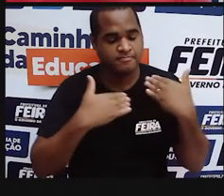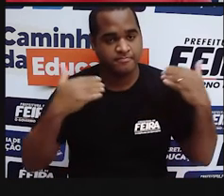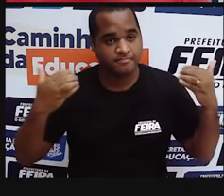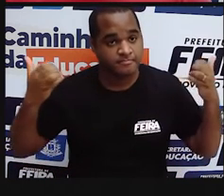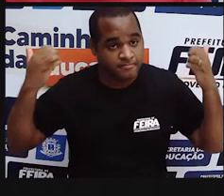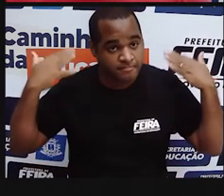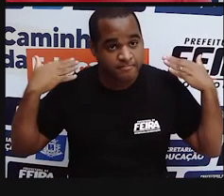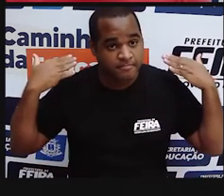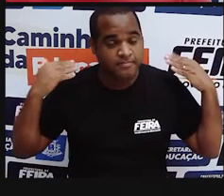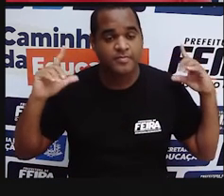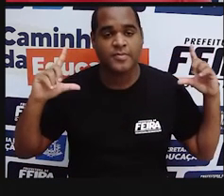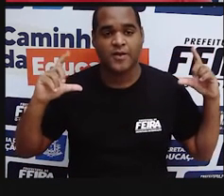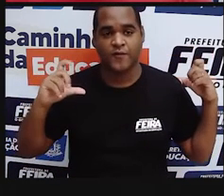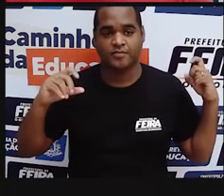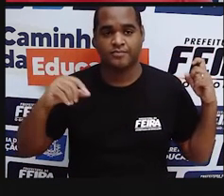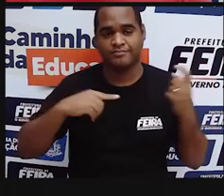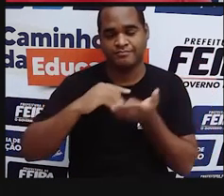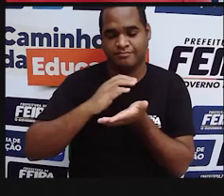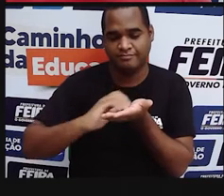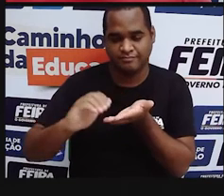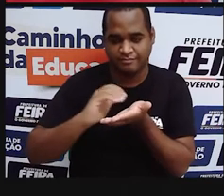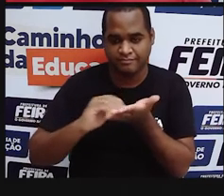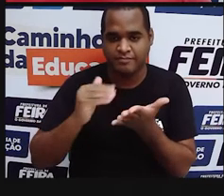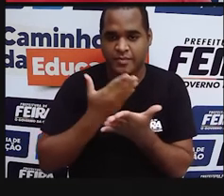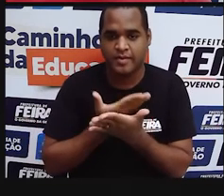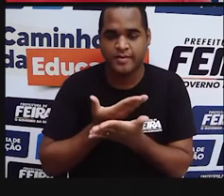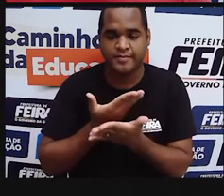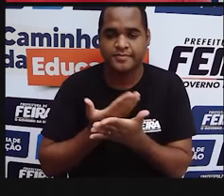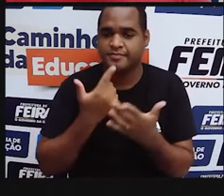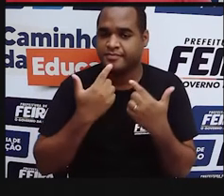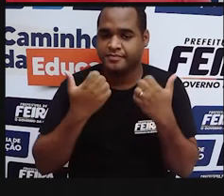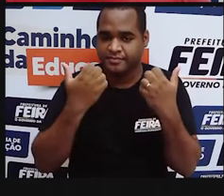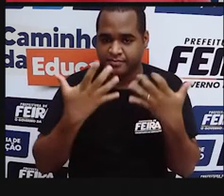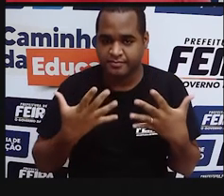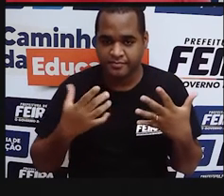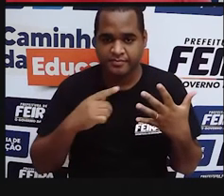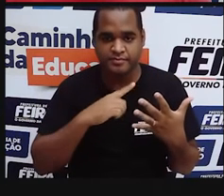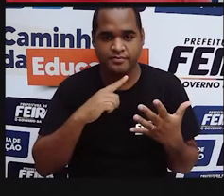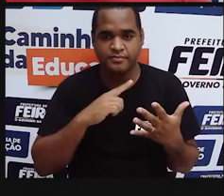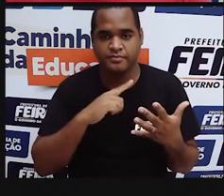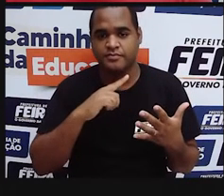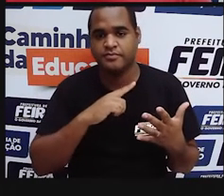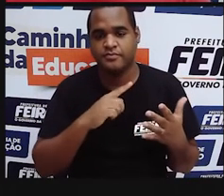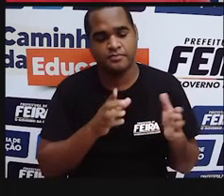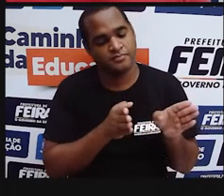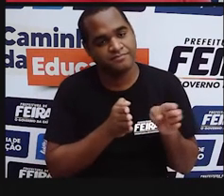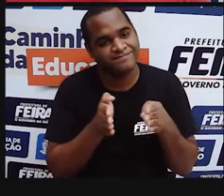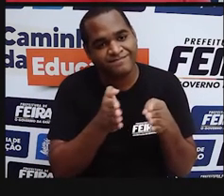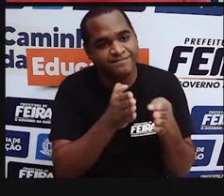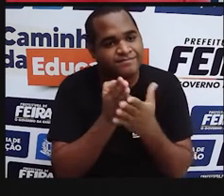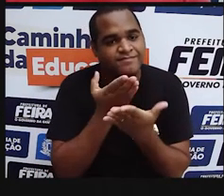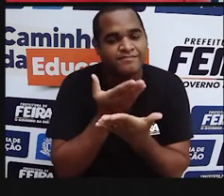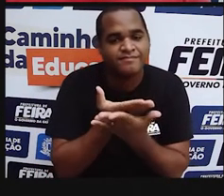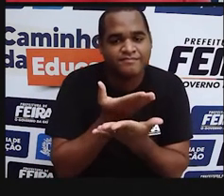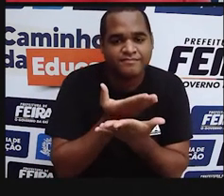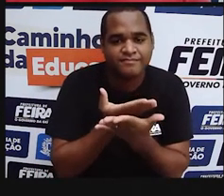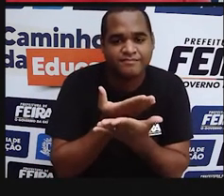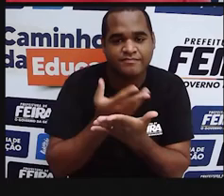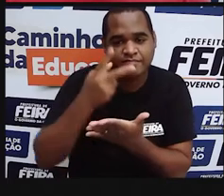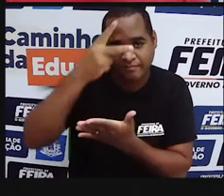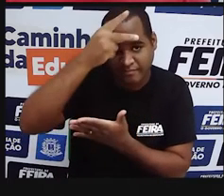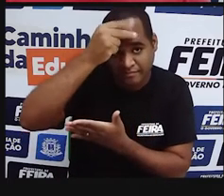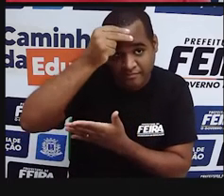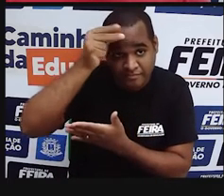trás de mim alguns logotipos da Prefeitura de Feira, da Prefeitura de Educação, e as frases escritas Caminho